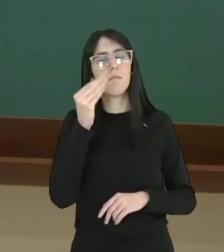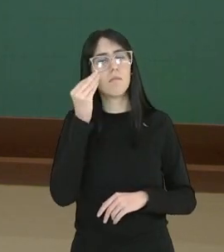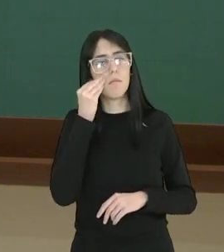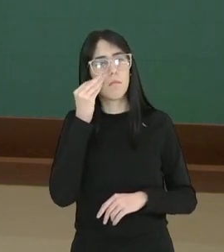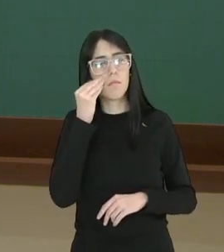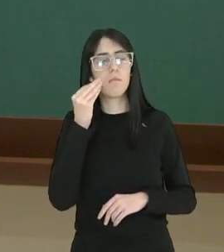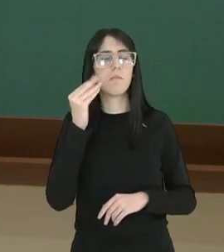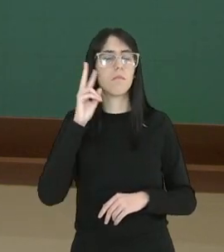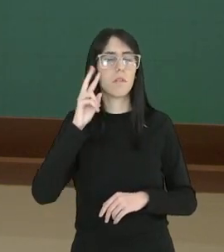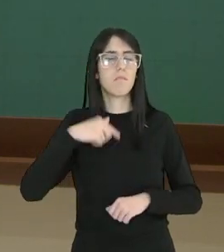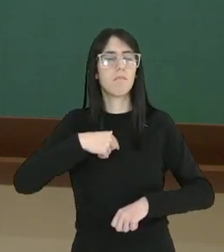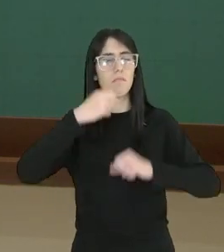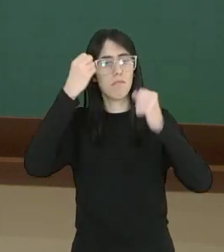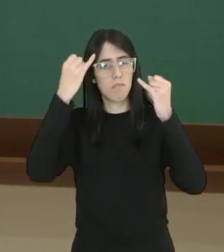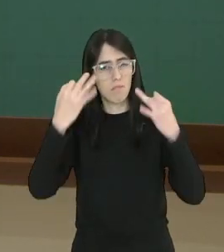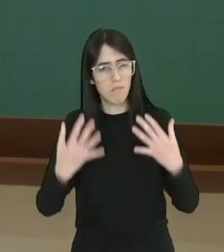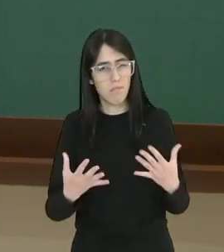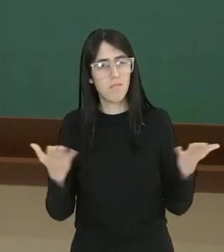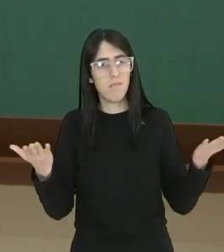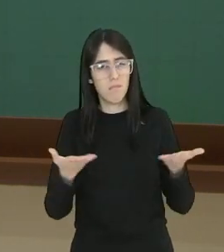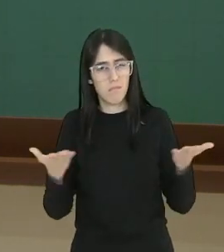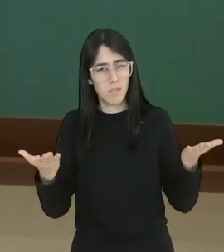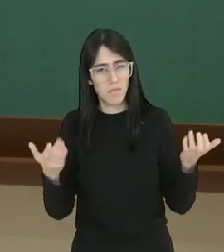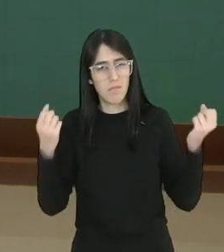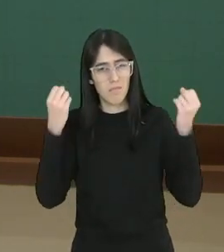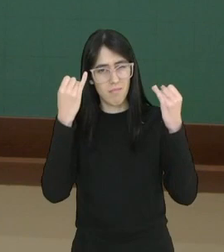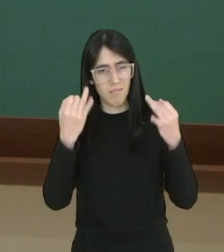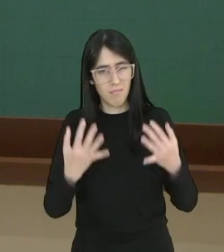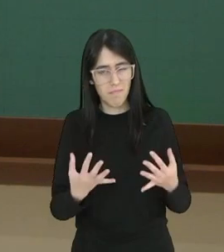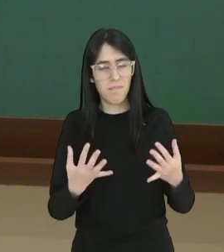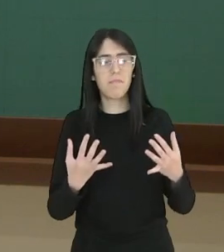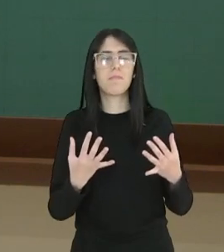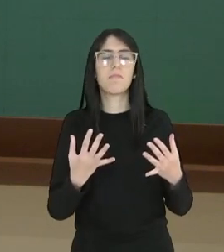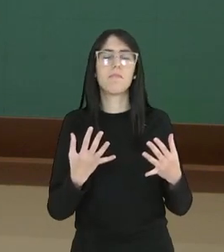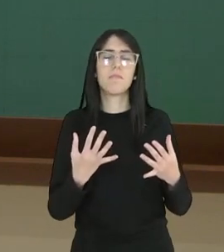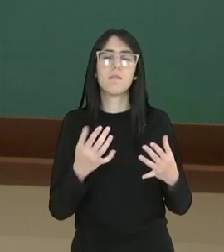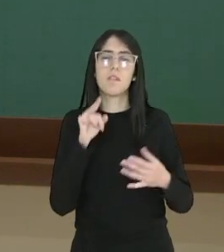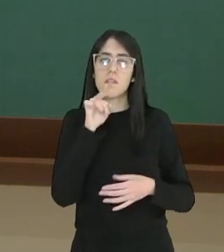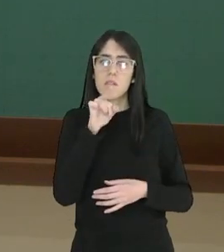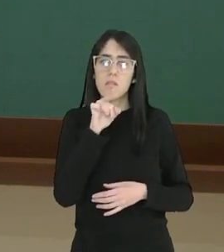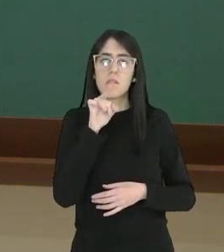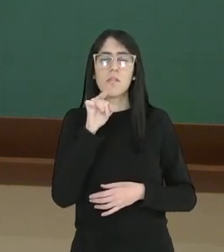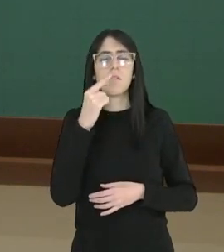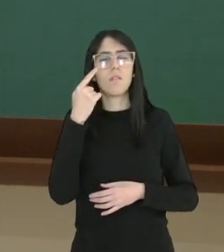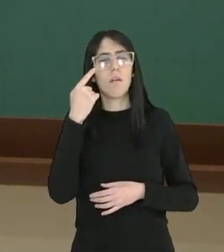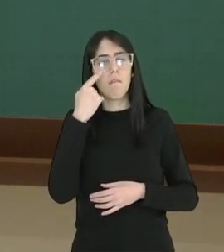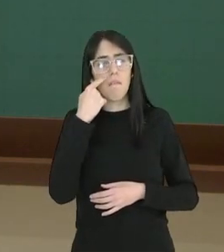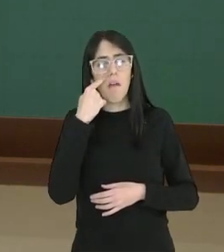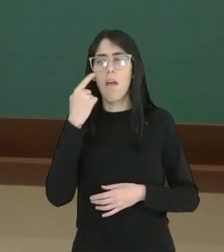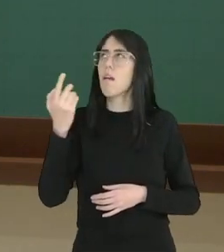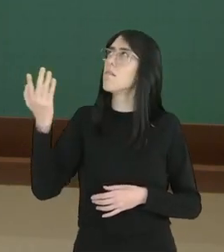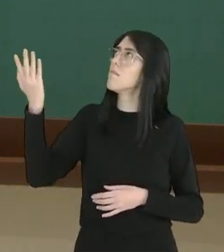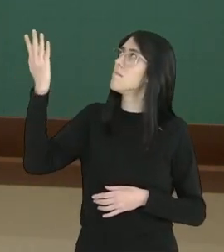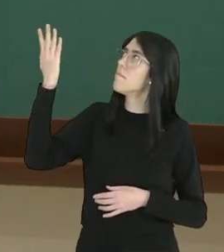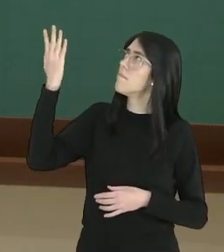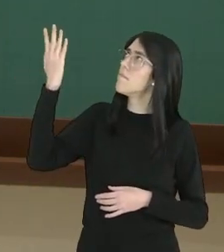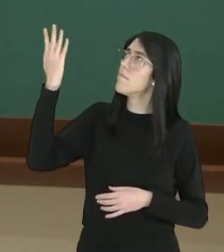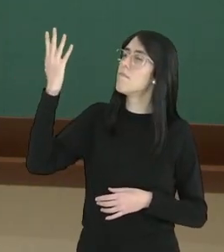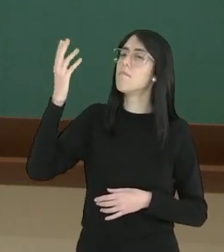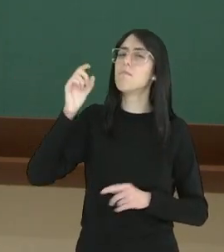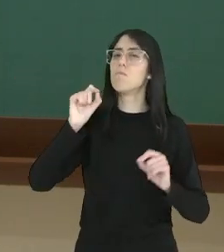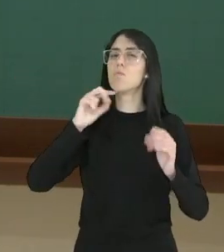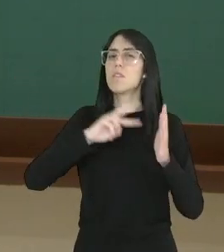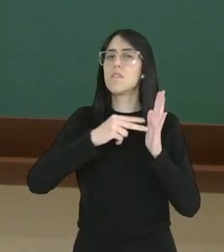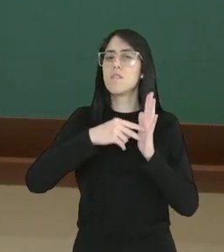nos conceitos que nós acabamos de verificar, analisem essa representação